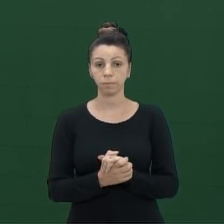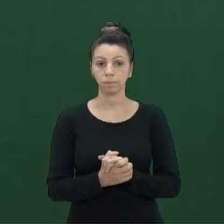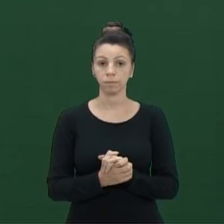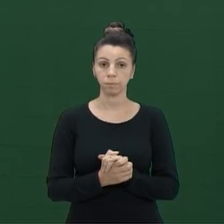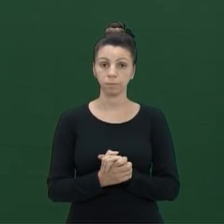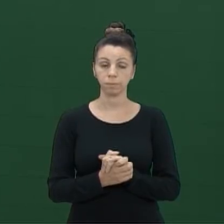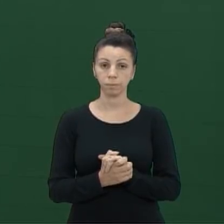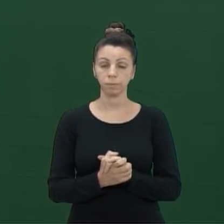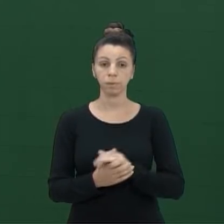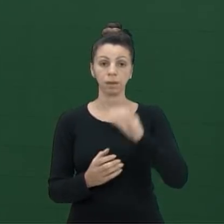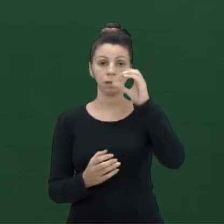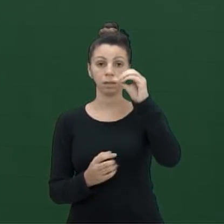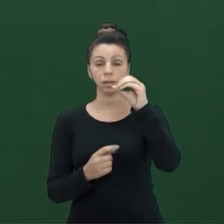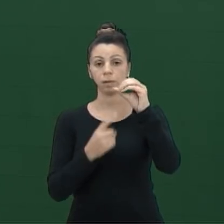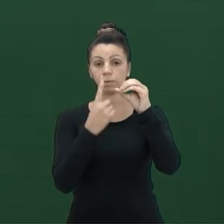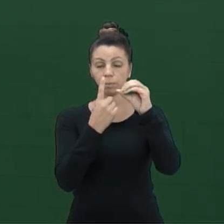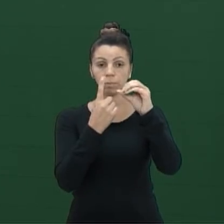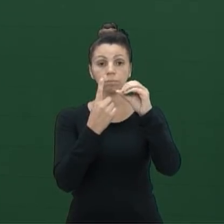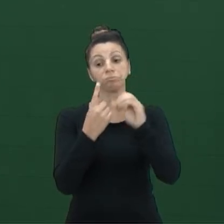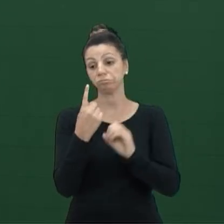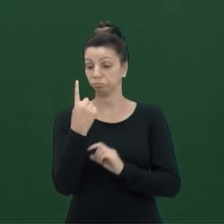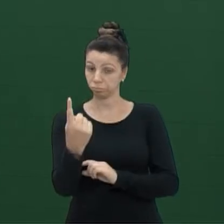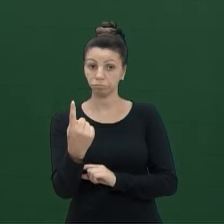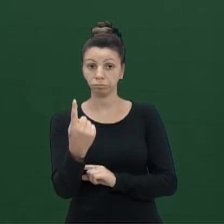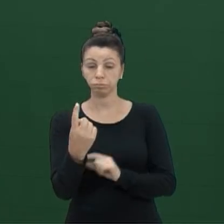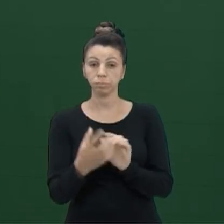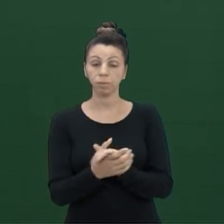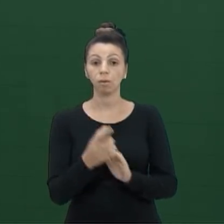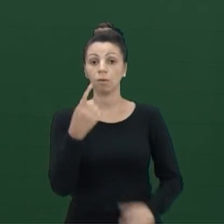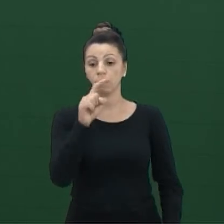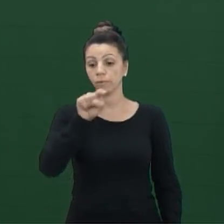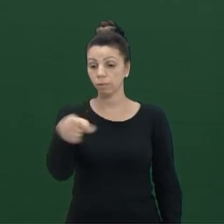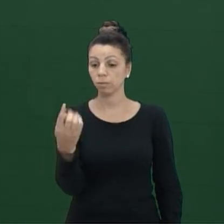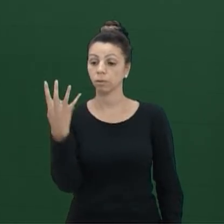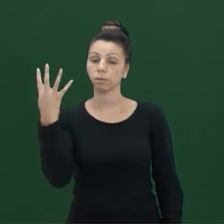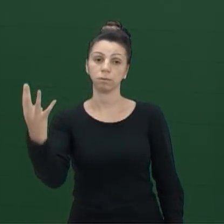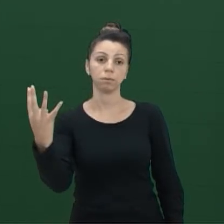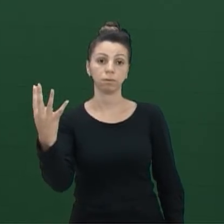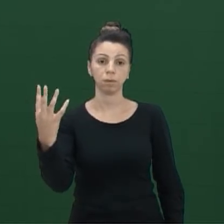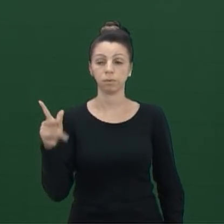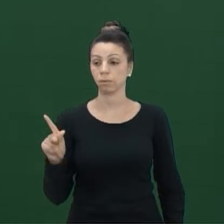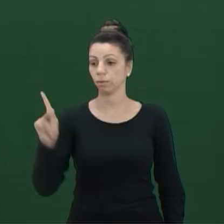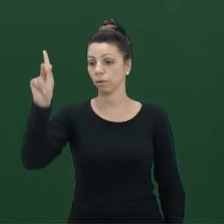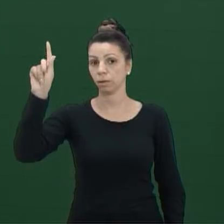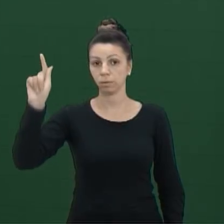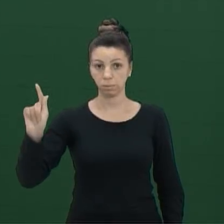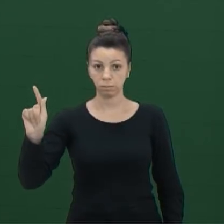0 com 1, 1. Então, a gente tem 1,4 quilograma.